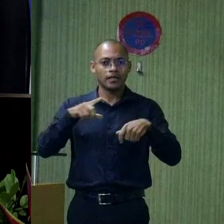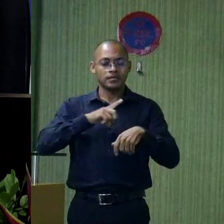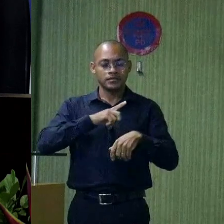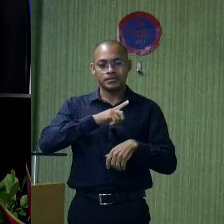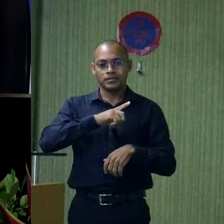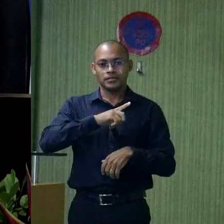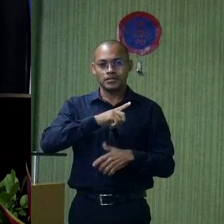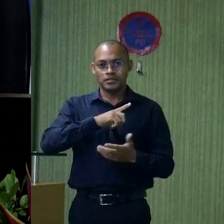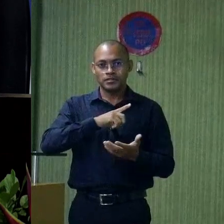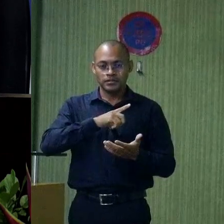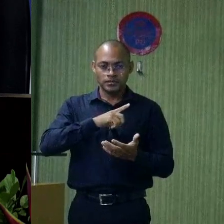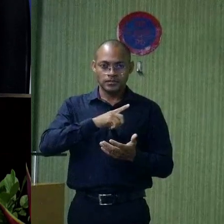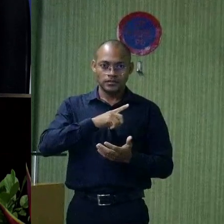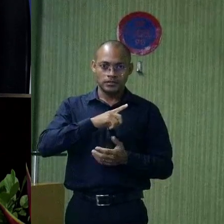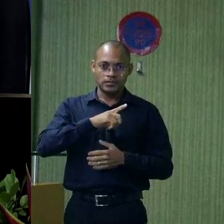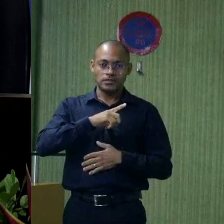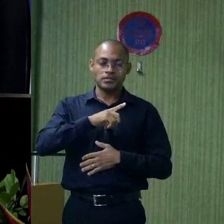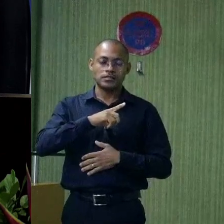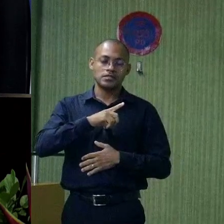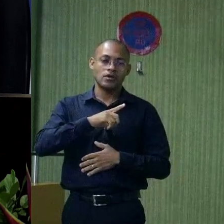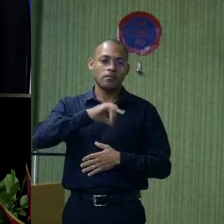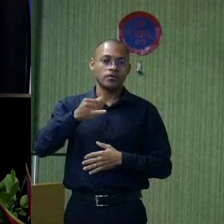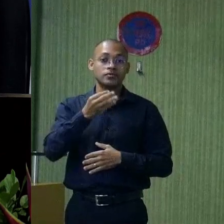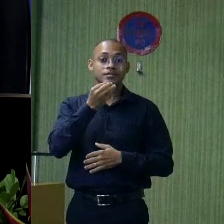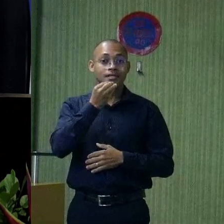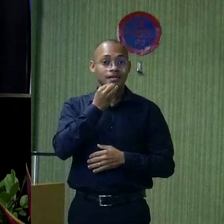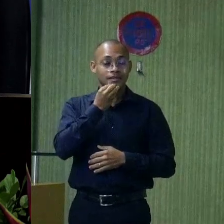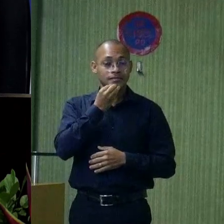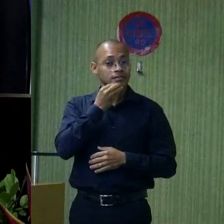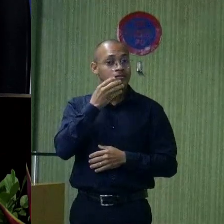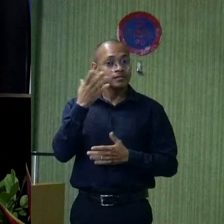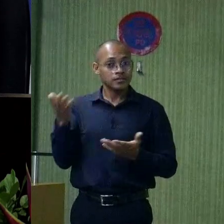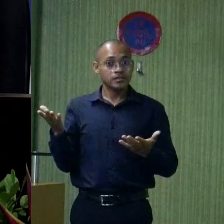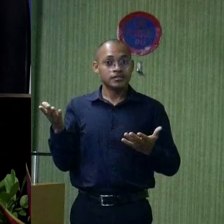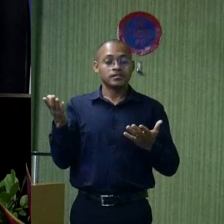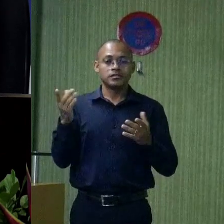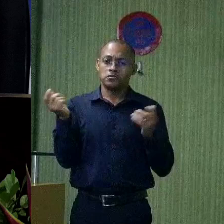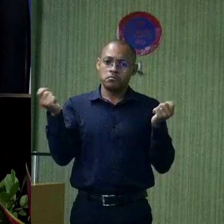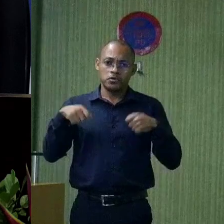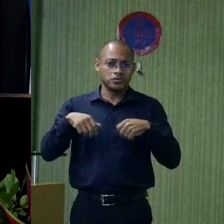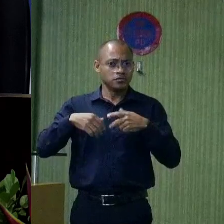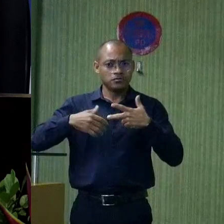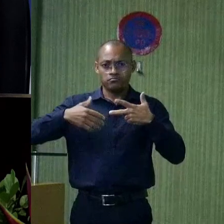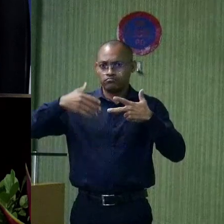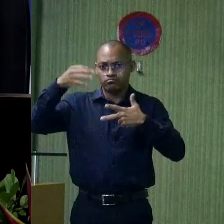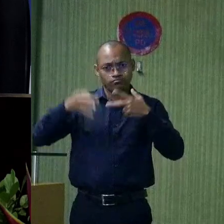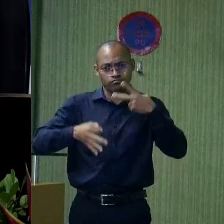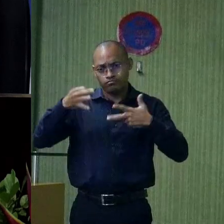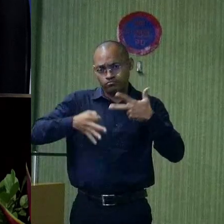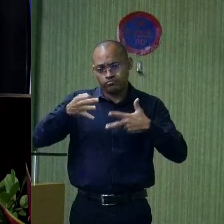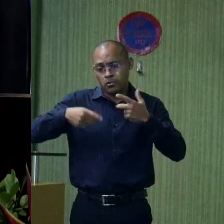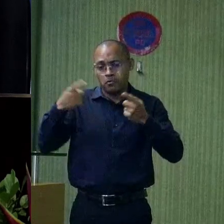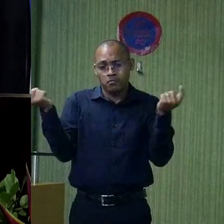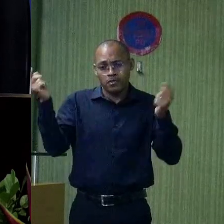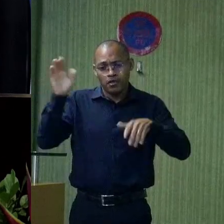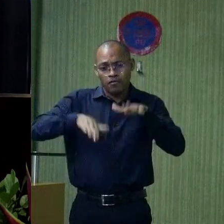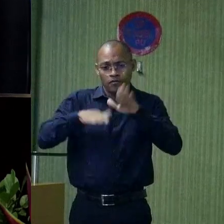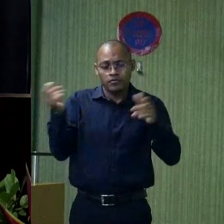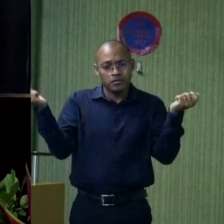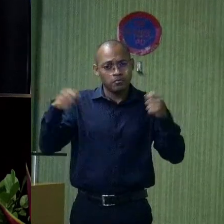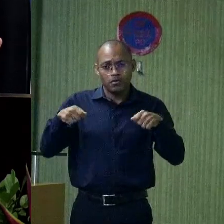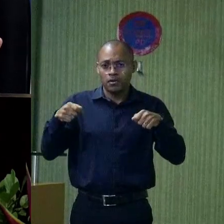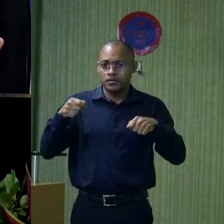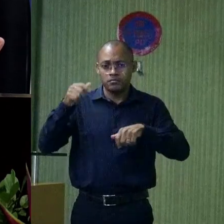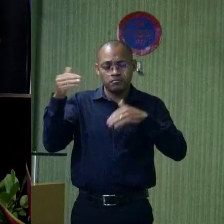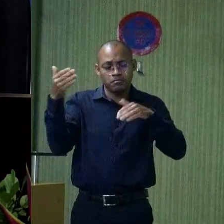sabe Claro Vejam a gente eu não tô dizendo que a gente tem que entrar no mérito Legislativo mas assim até no Parlamento você pode de repente participar da audiência pública